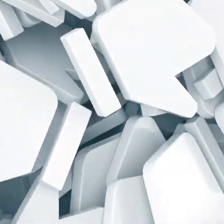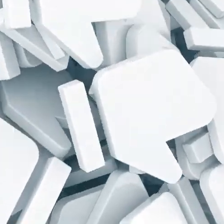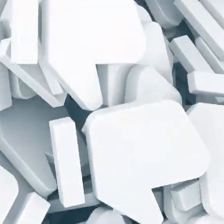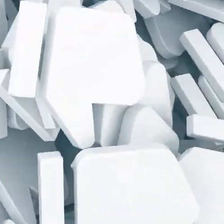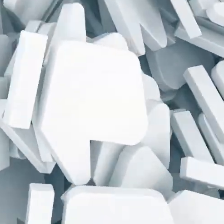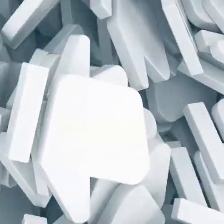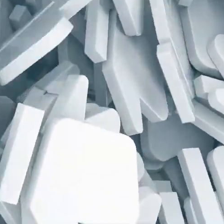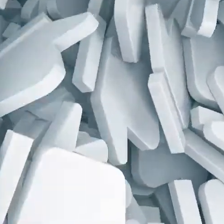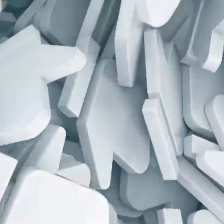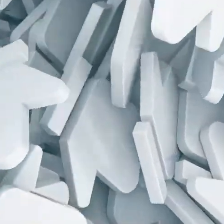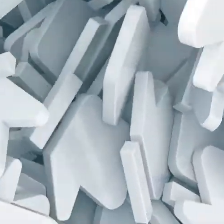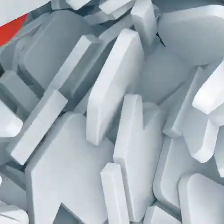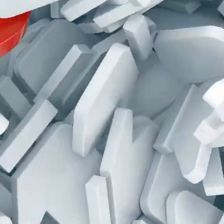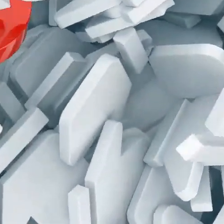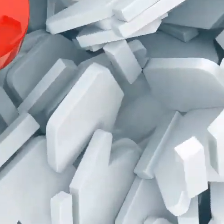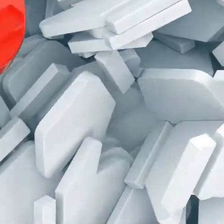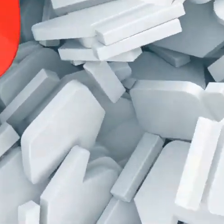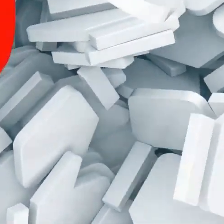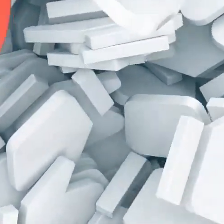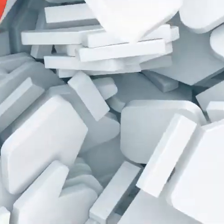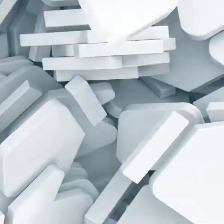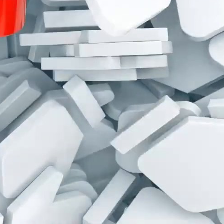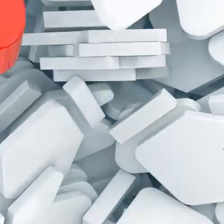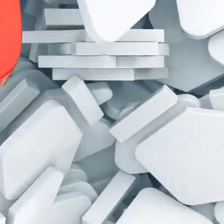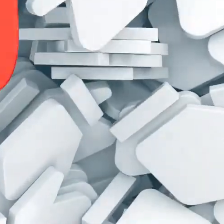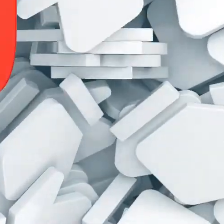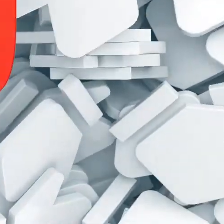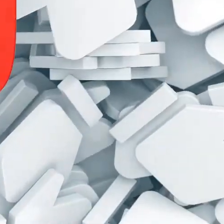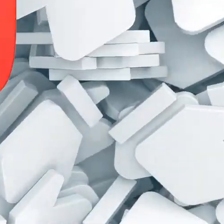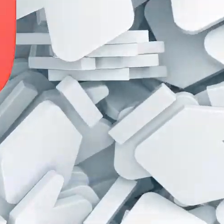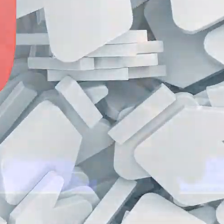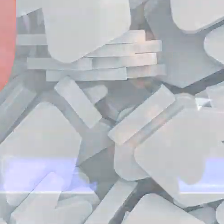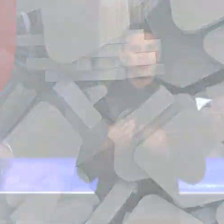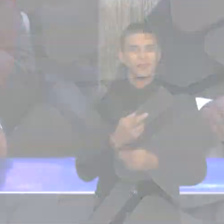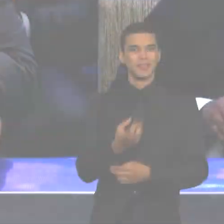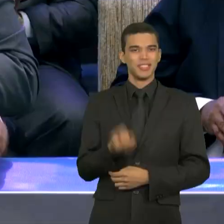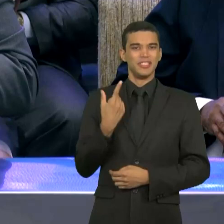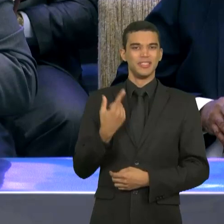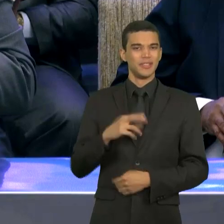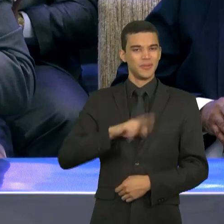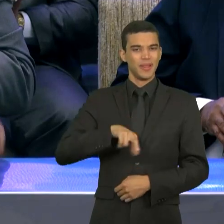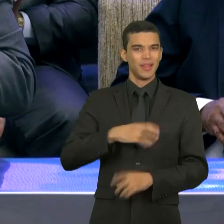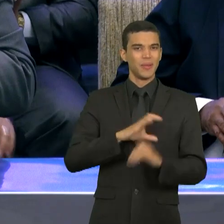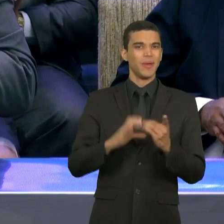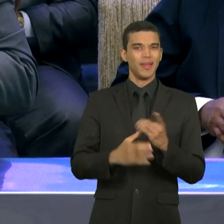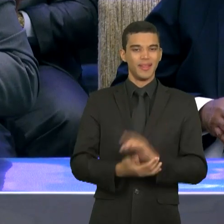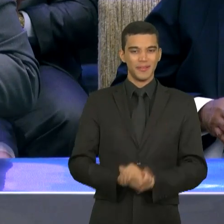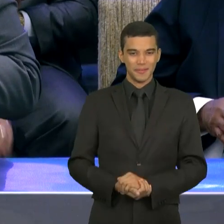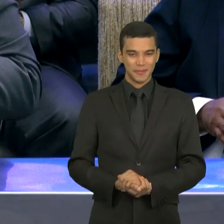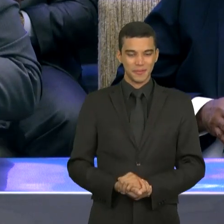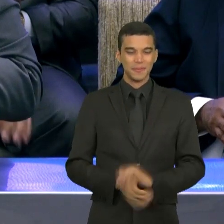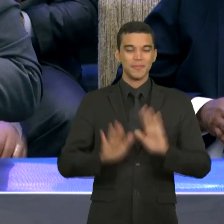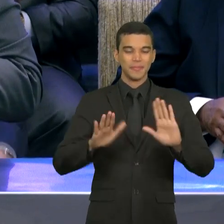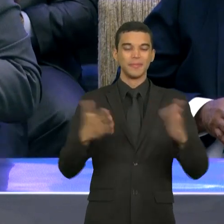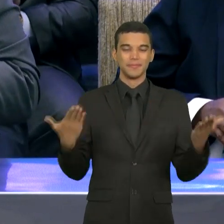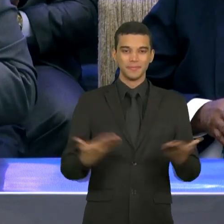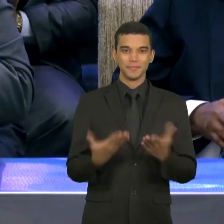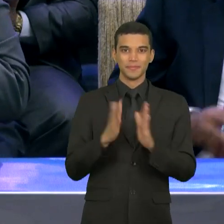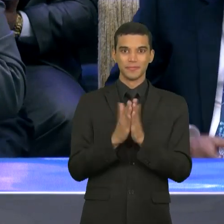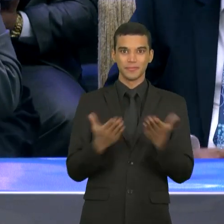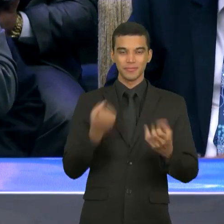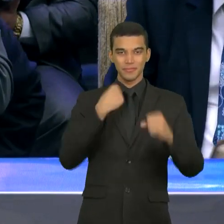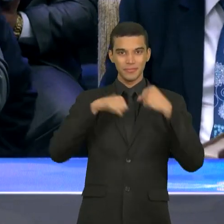por gentileza Abre A sua Bíblia comigo o Salmo 11º nós vamos ler os versículos